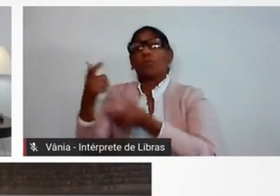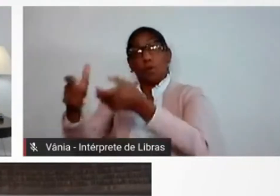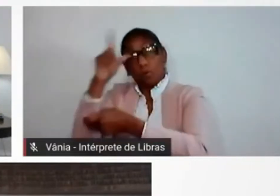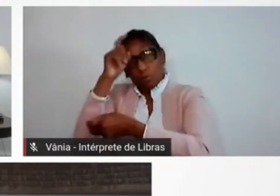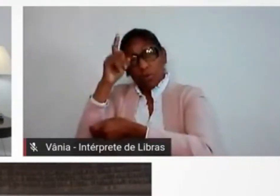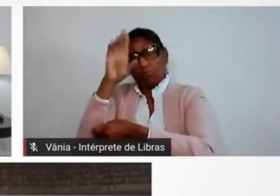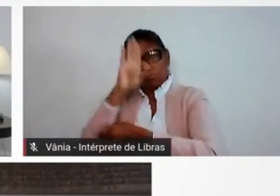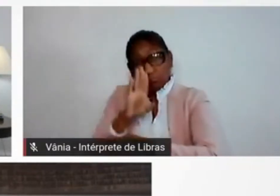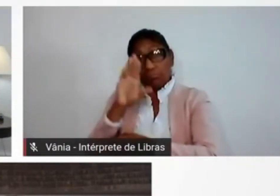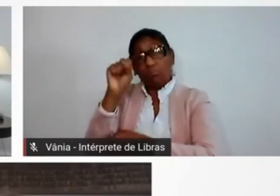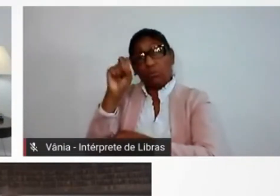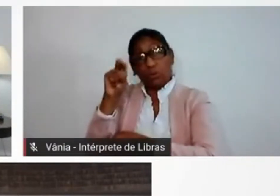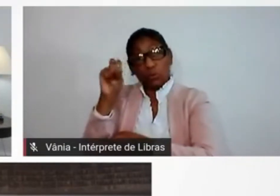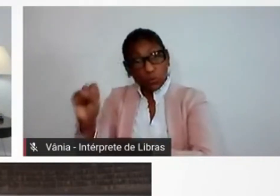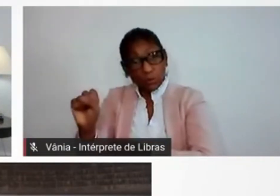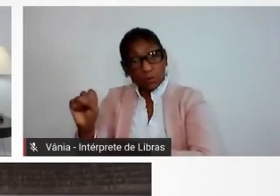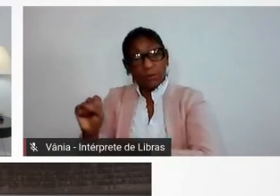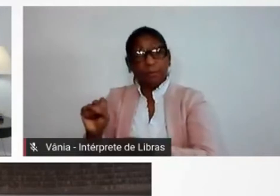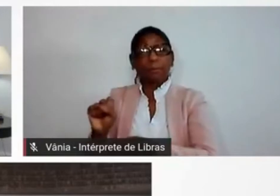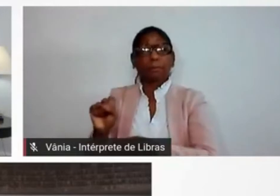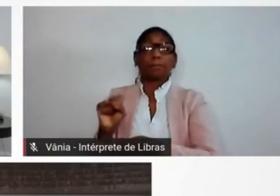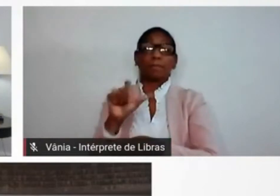públicos, SUS, não hospitais públicos, mas em